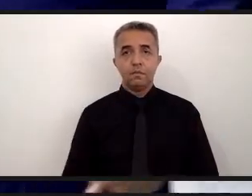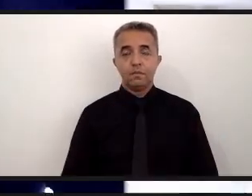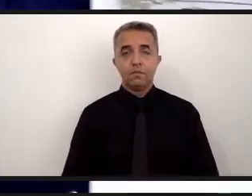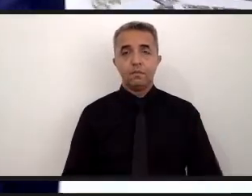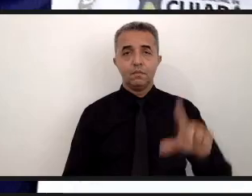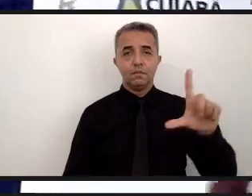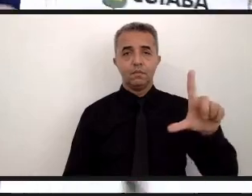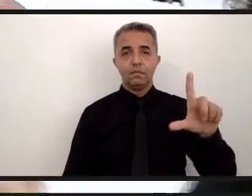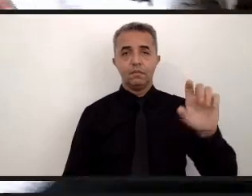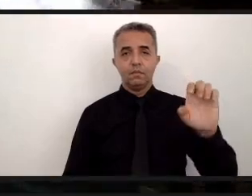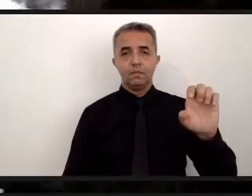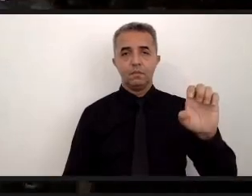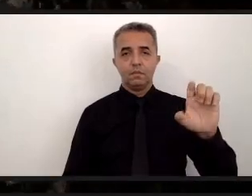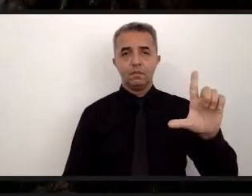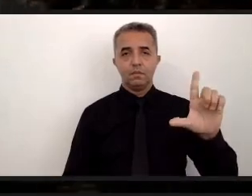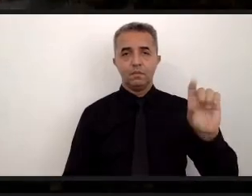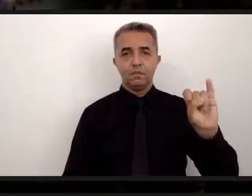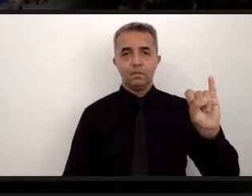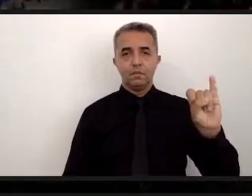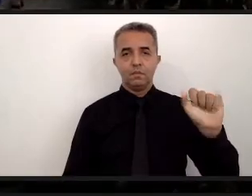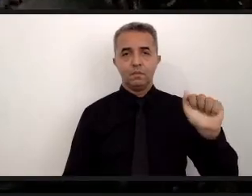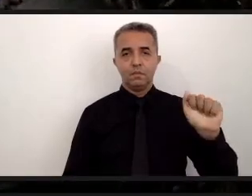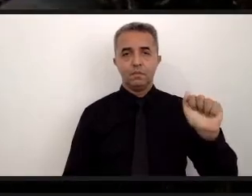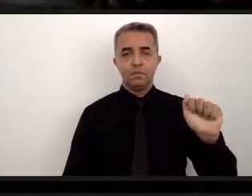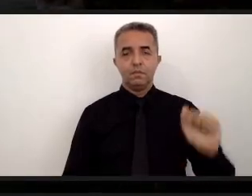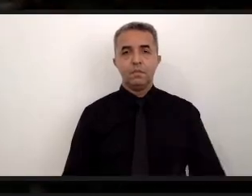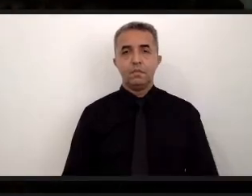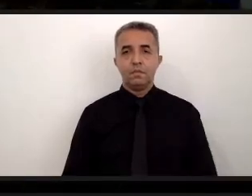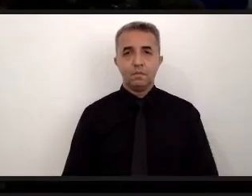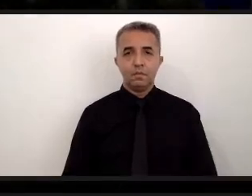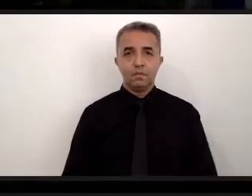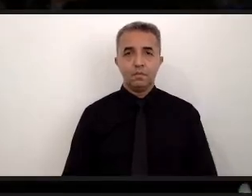Lélia Arruda Barros Cunha.